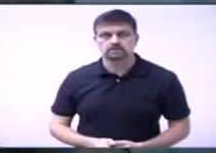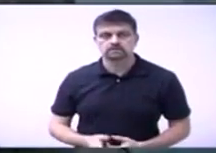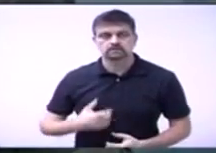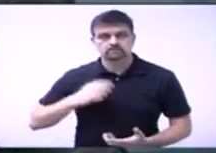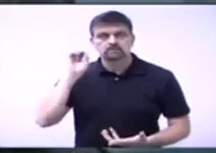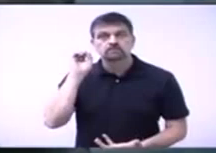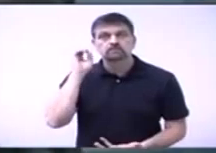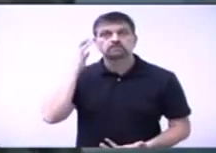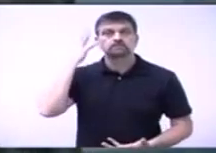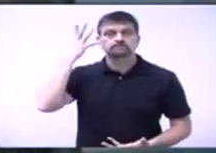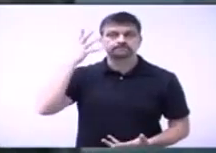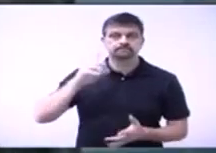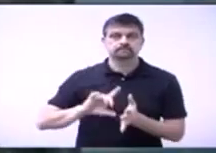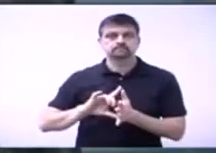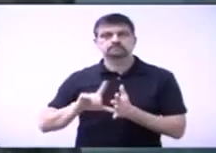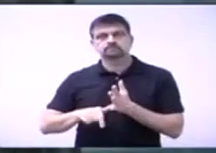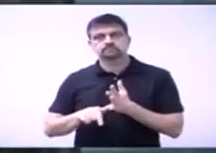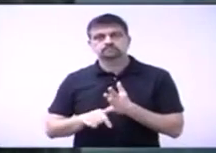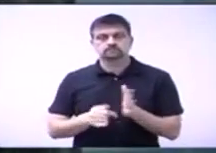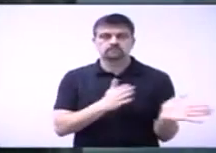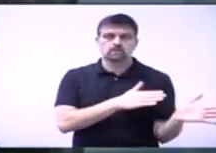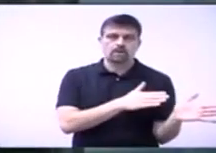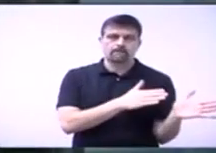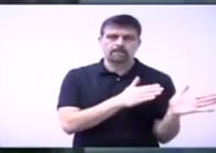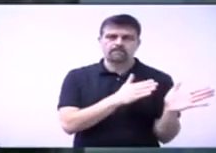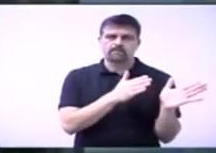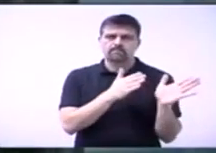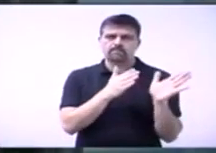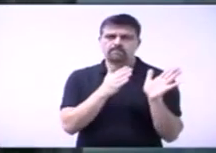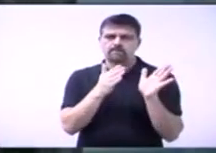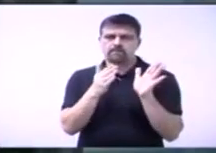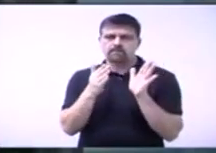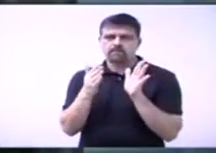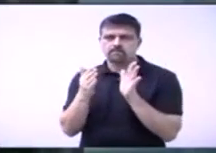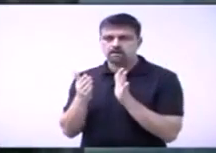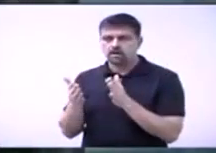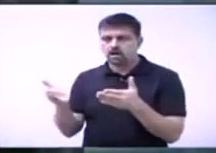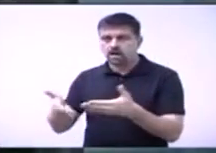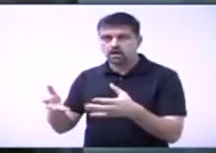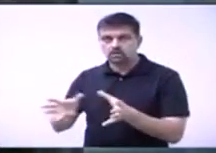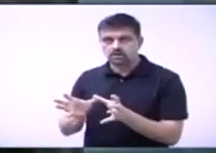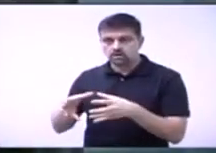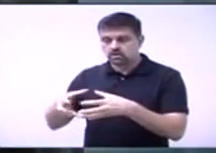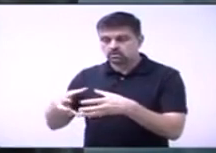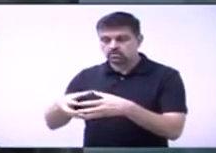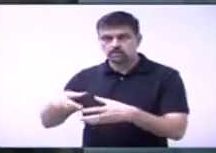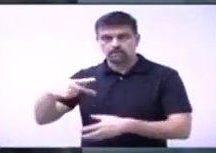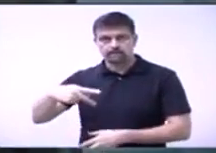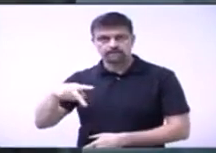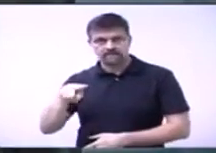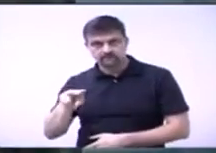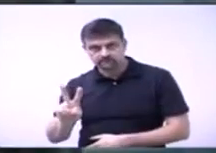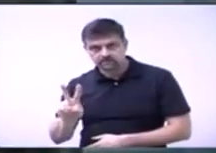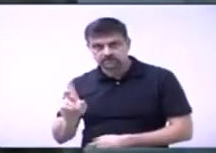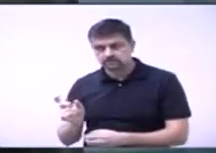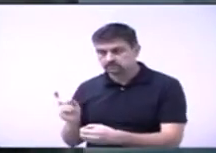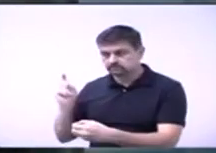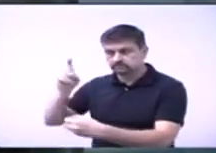Decidi, então, após esse ciclo, me filiar ao Partido Verde.